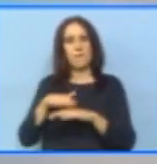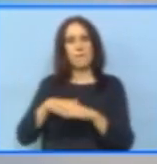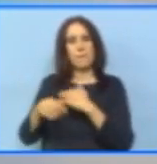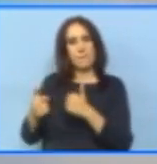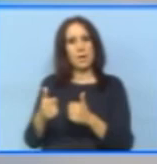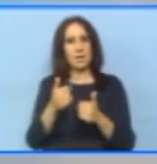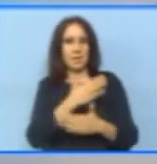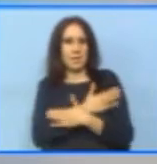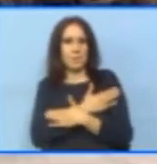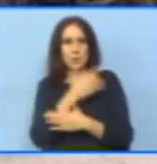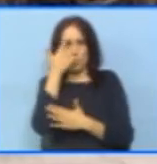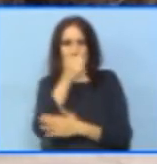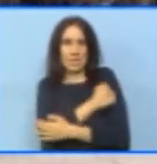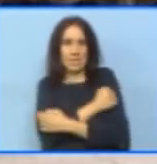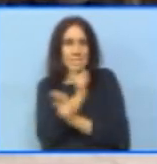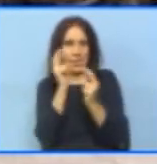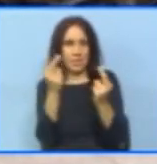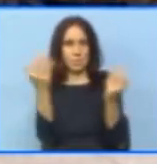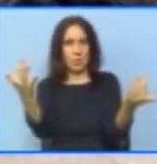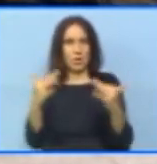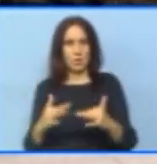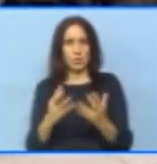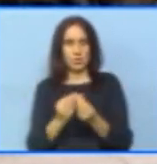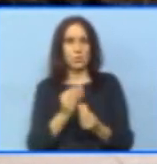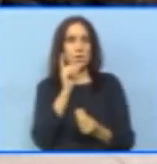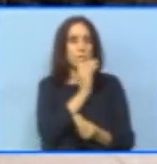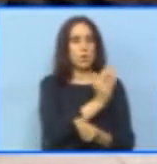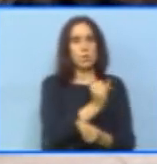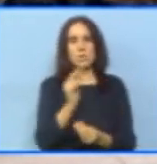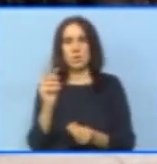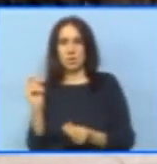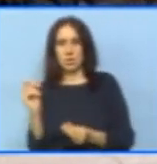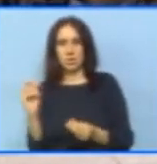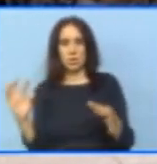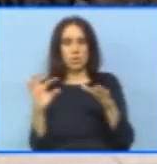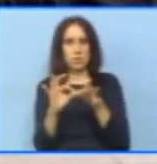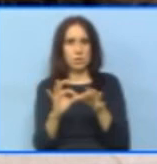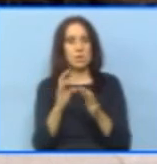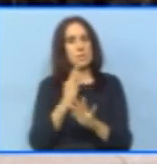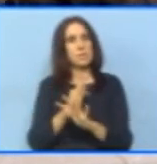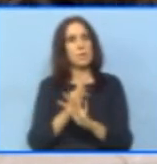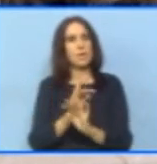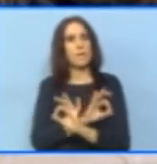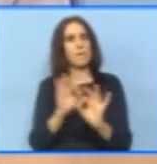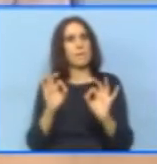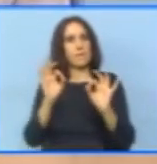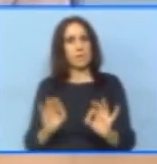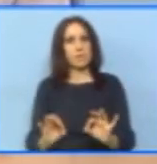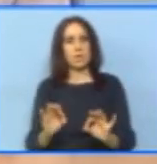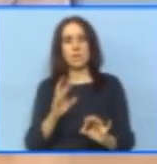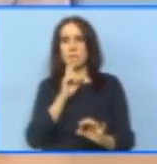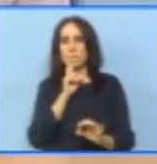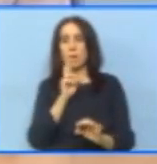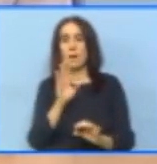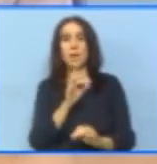a ver em casa pode juntar-se a nós. Portanto, no dia 12 e 13 estaremos integrados nas cerimónias oficiais do santuário, mas